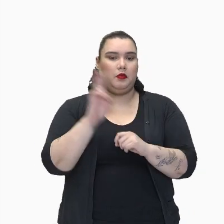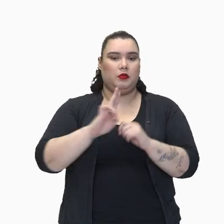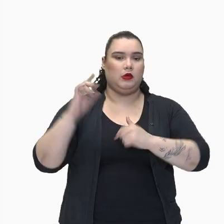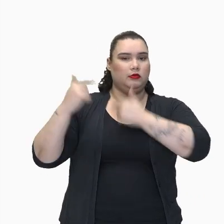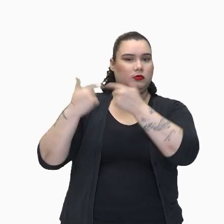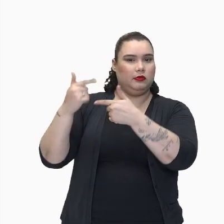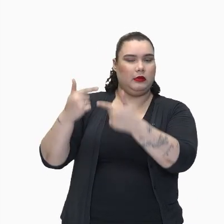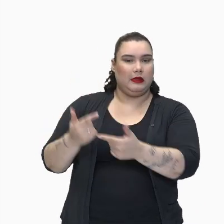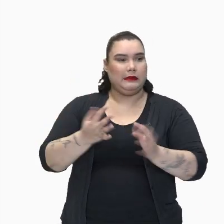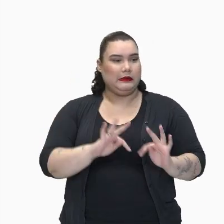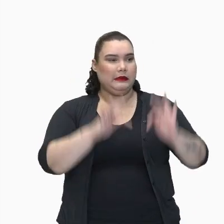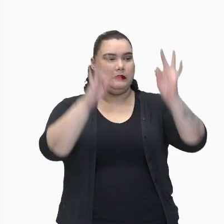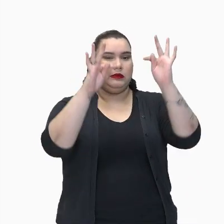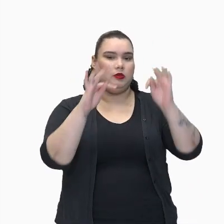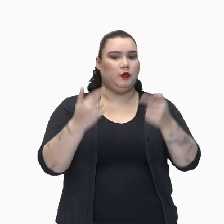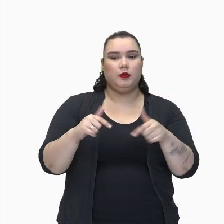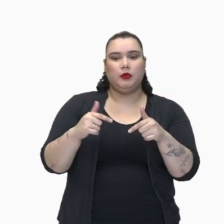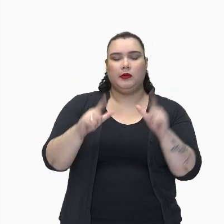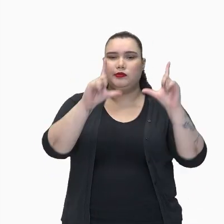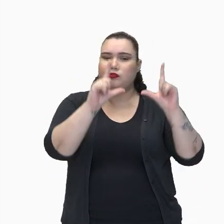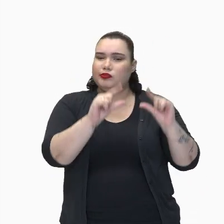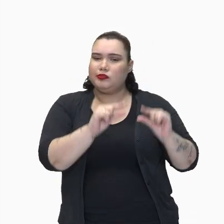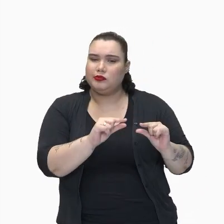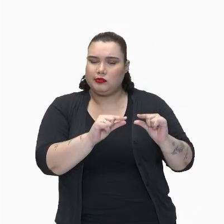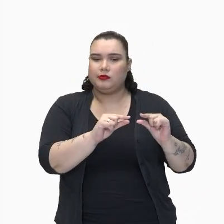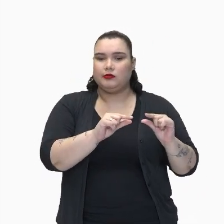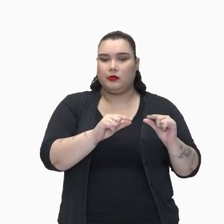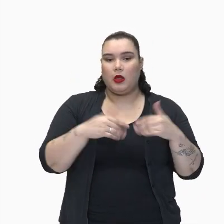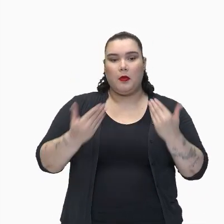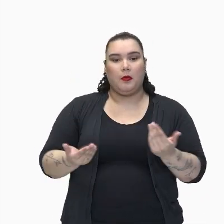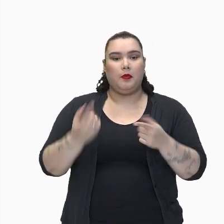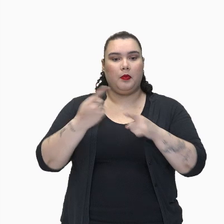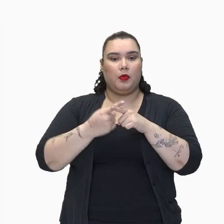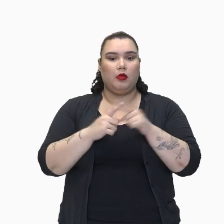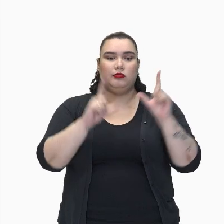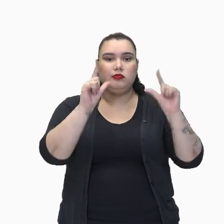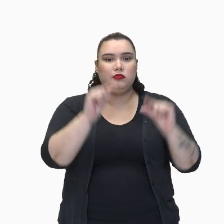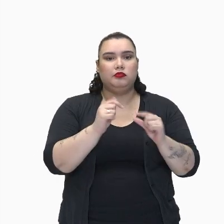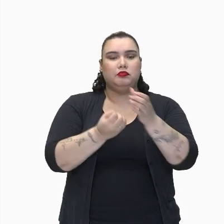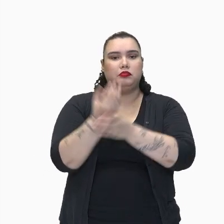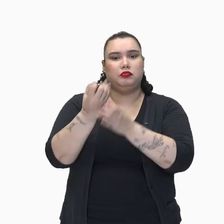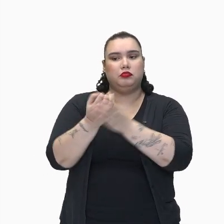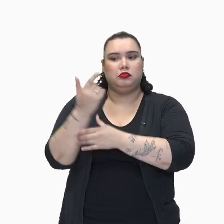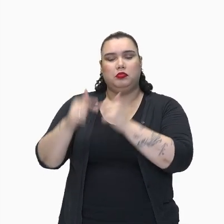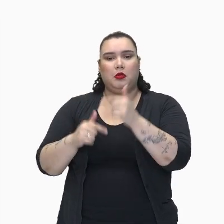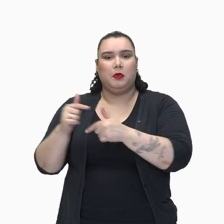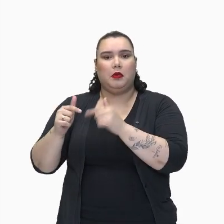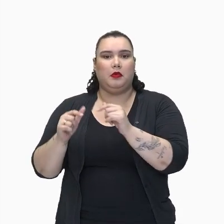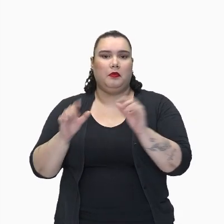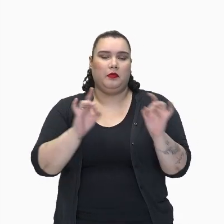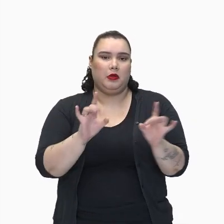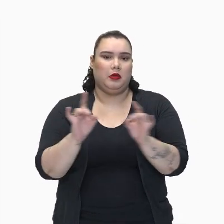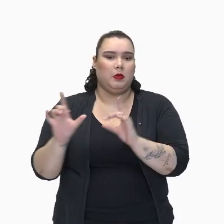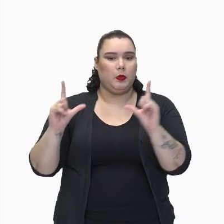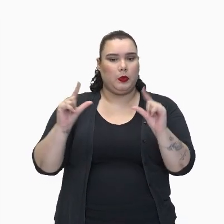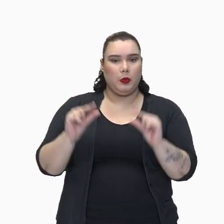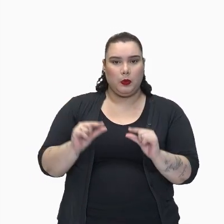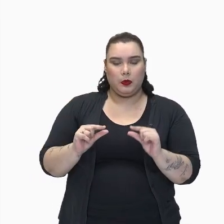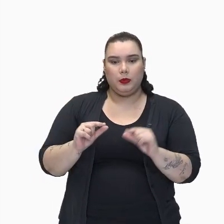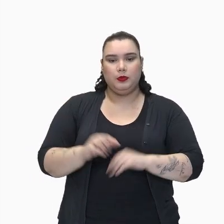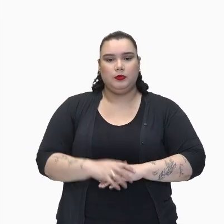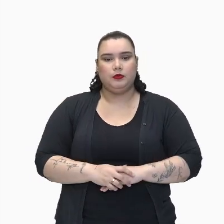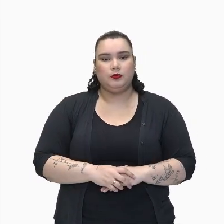também tradicionais e pouca tecnologia. Isso devido à baixa produtividade lá dessas áreas onde são cultivadas,